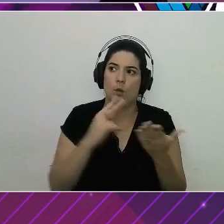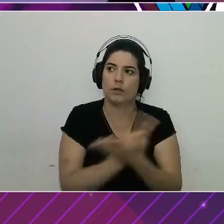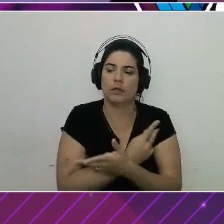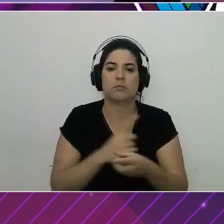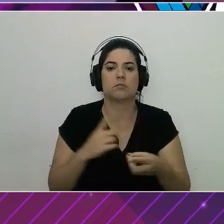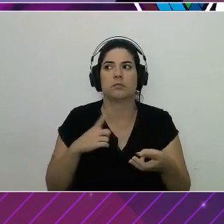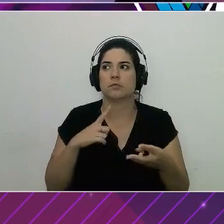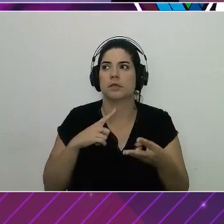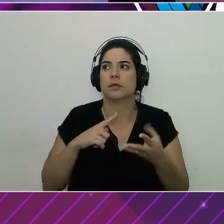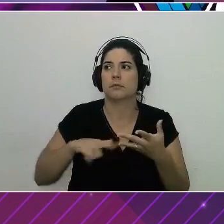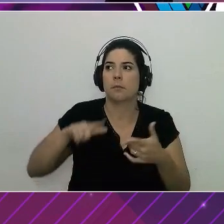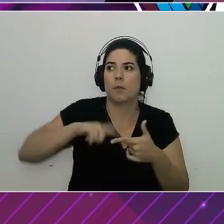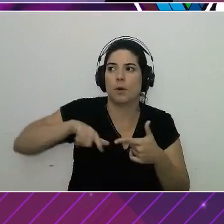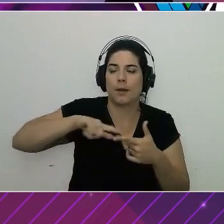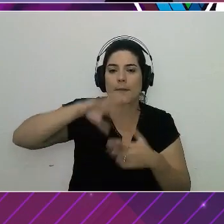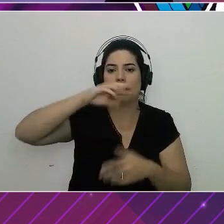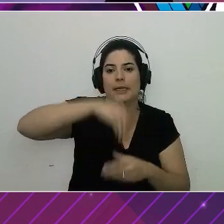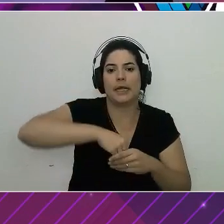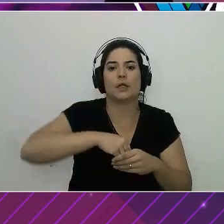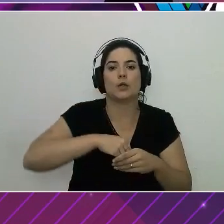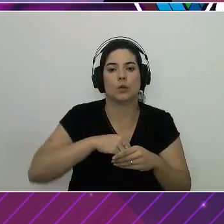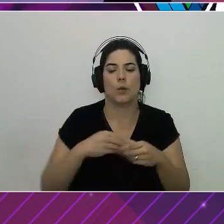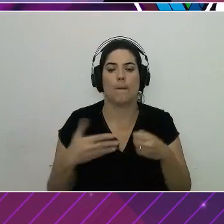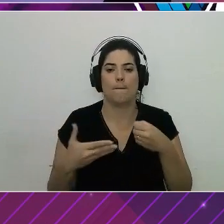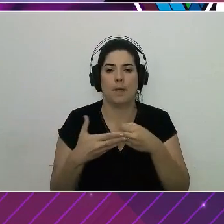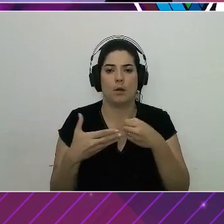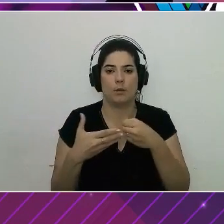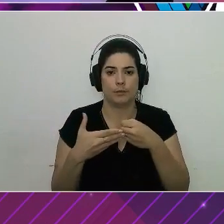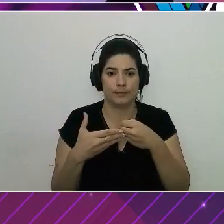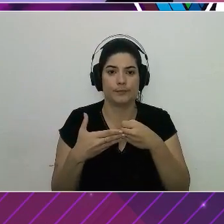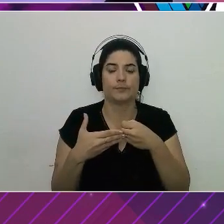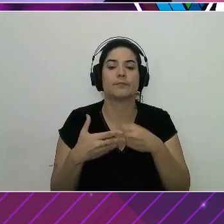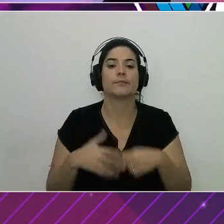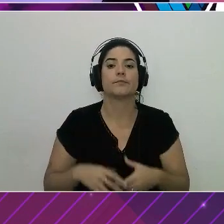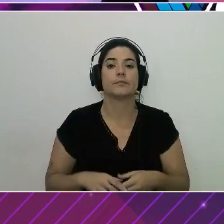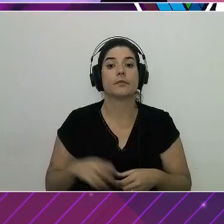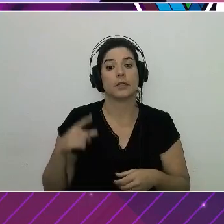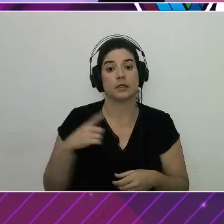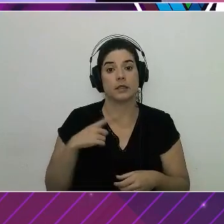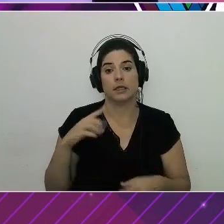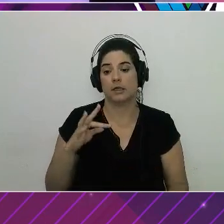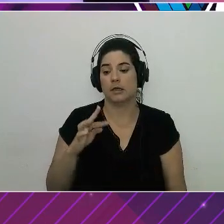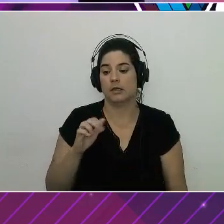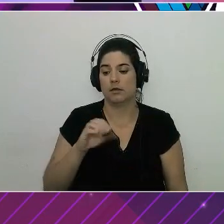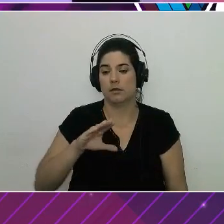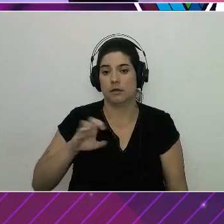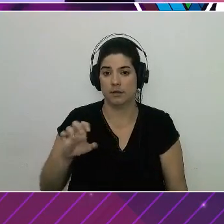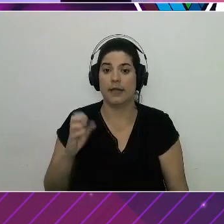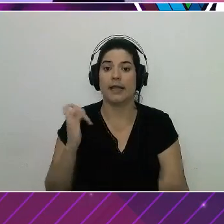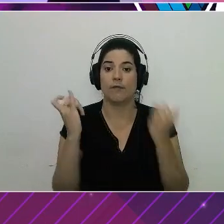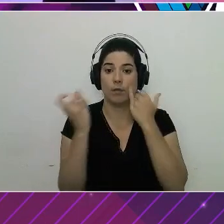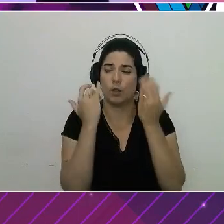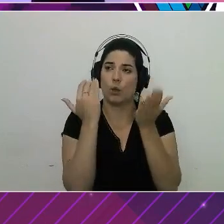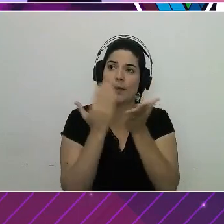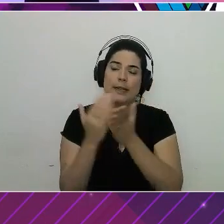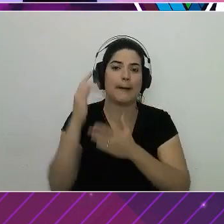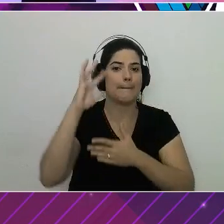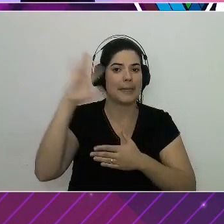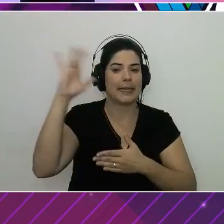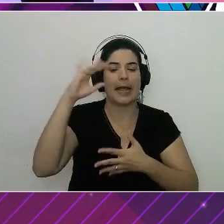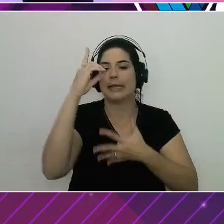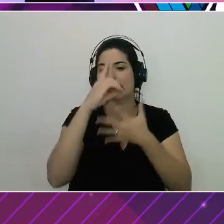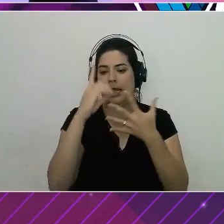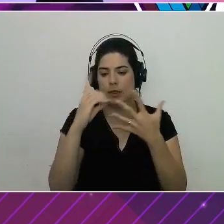dados. Tá? Então, com essa informação de traces, eu consigo começar a pensar em dados, e com isso eu consigo começar a